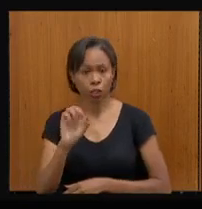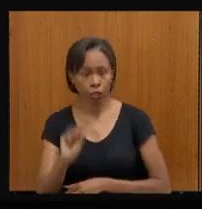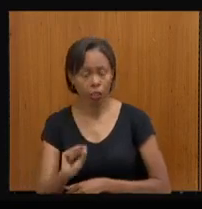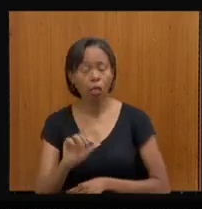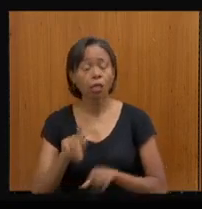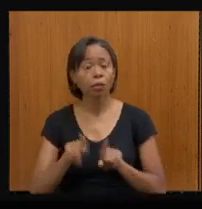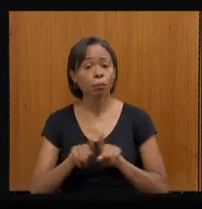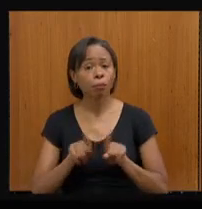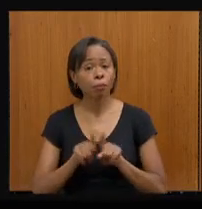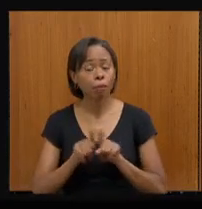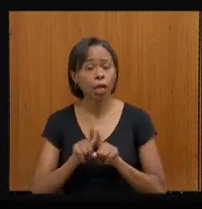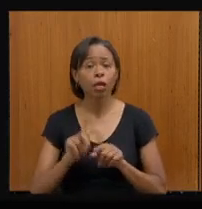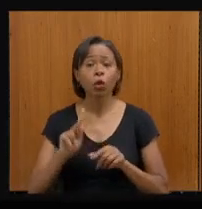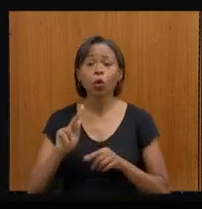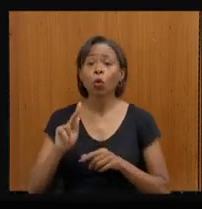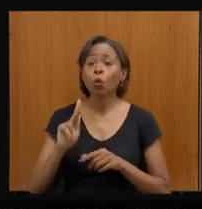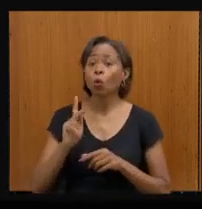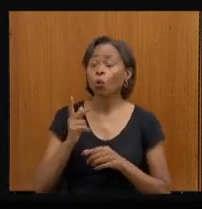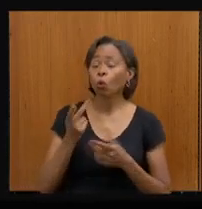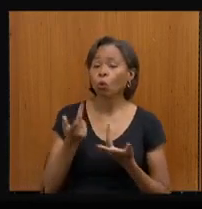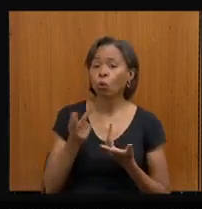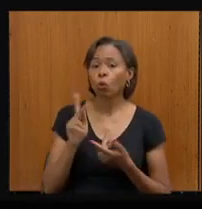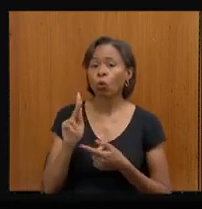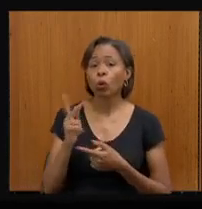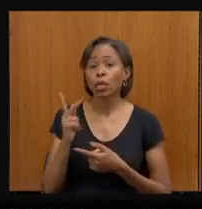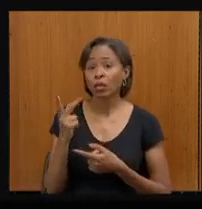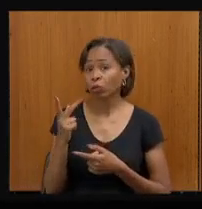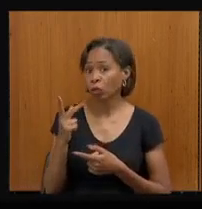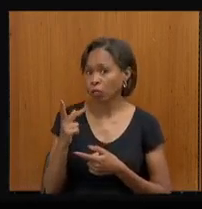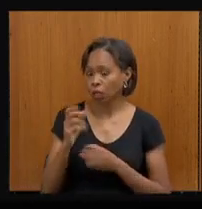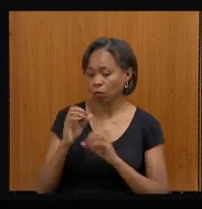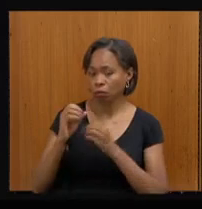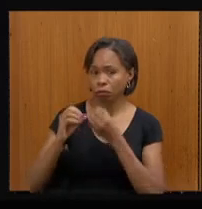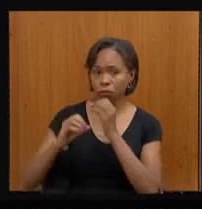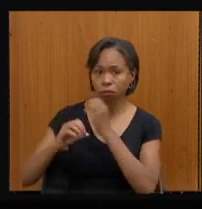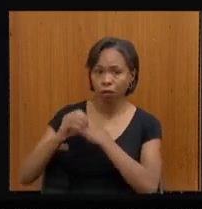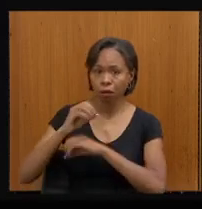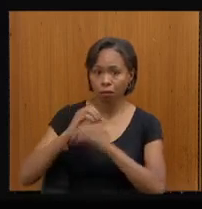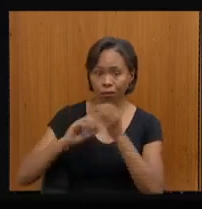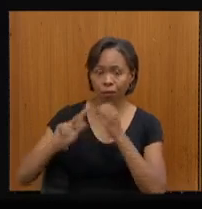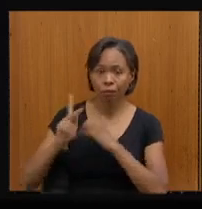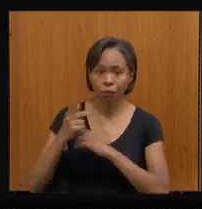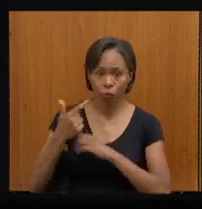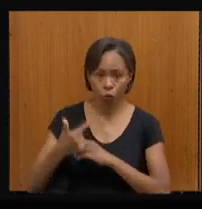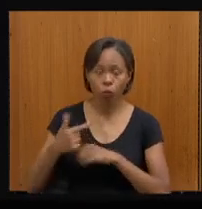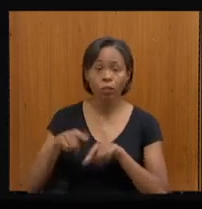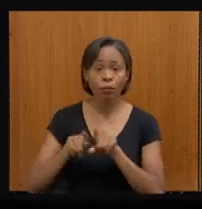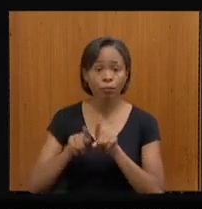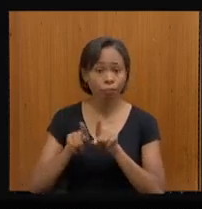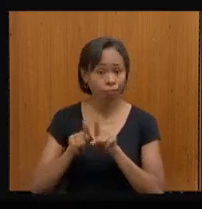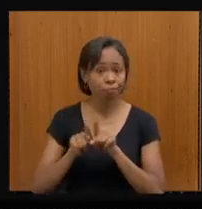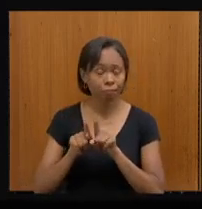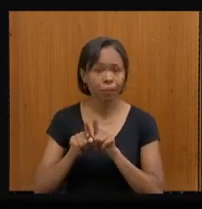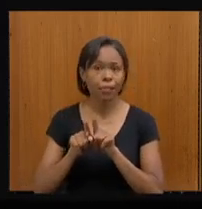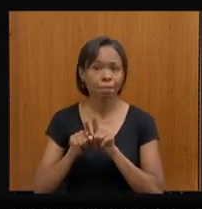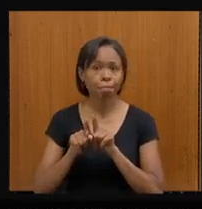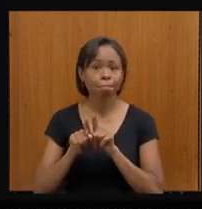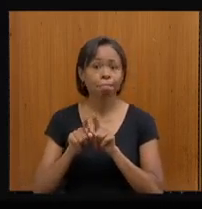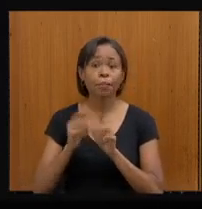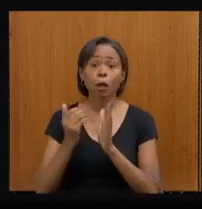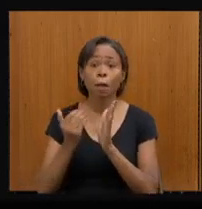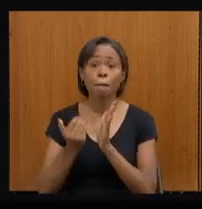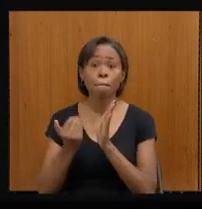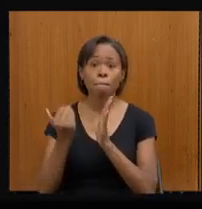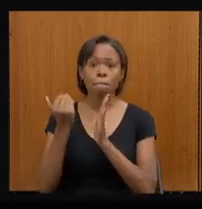através de investidores que procuram estar em regiões estratégicas com disponibilidades de energia a custos